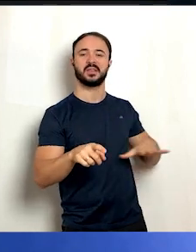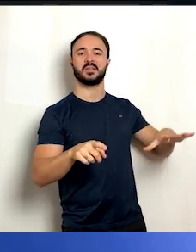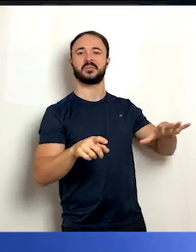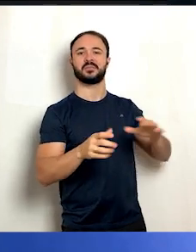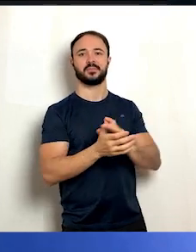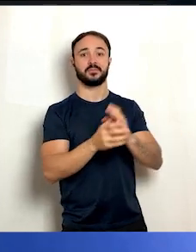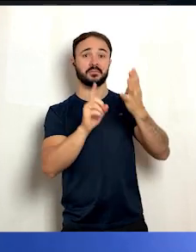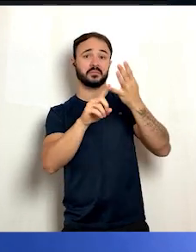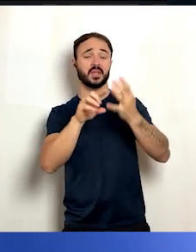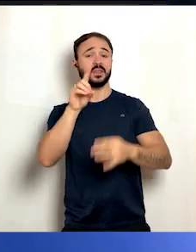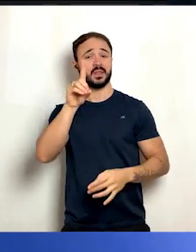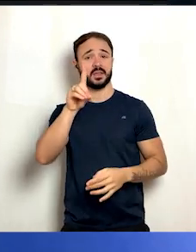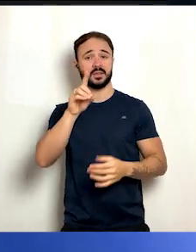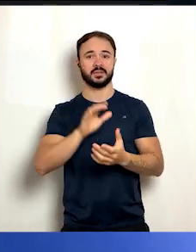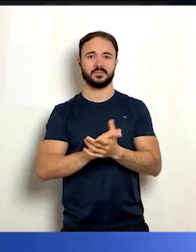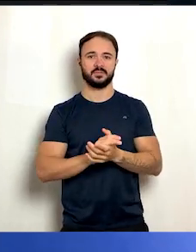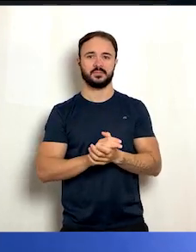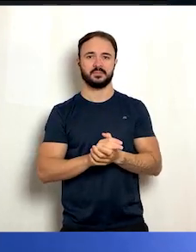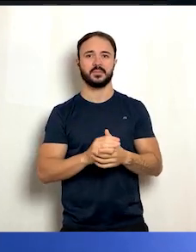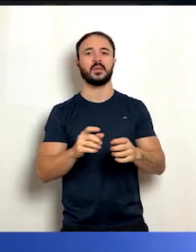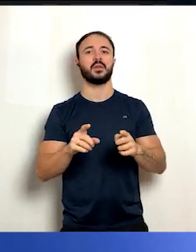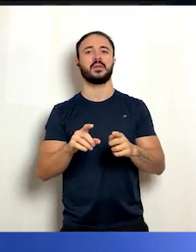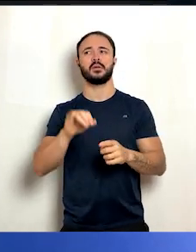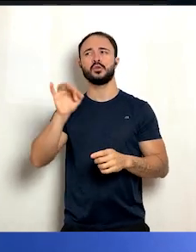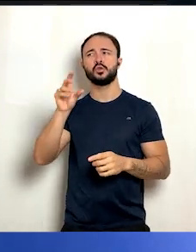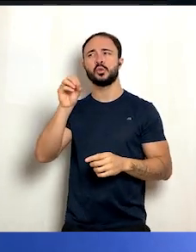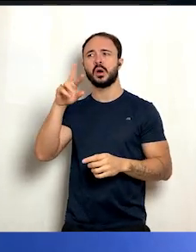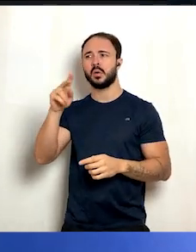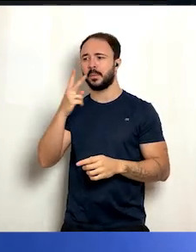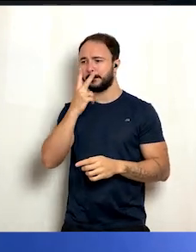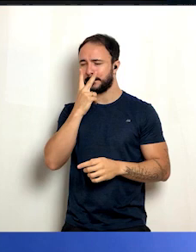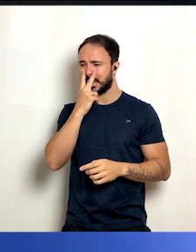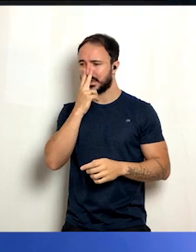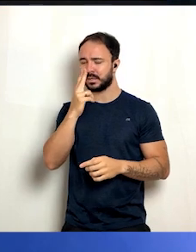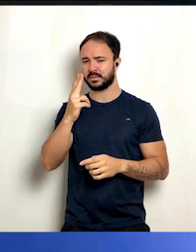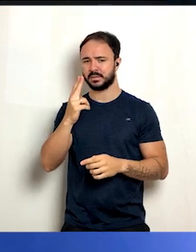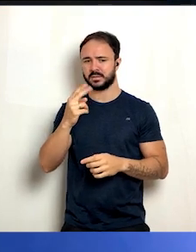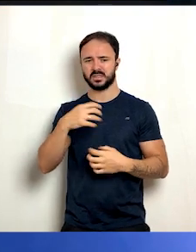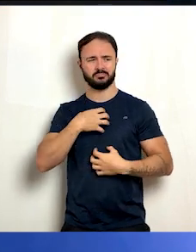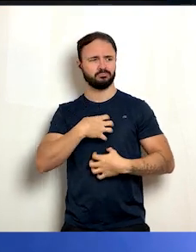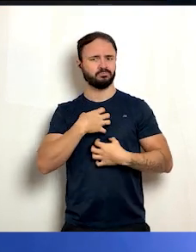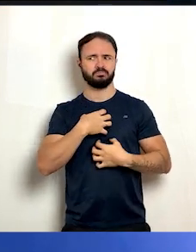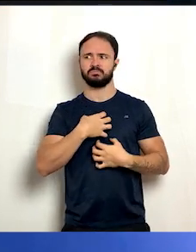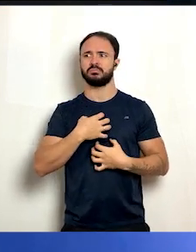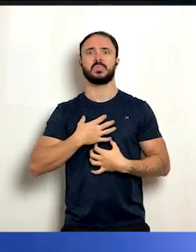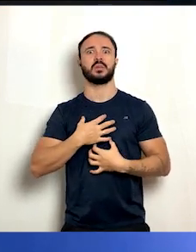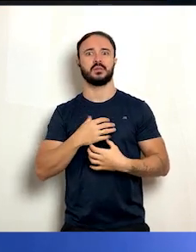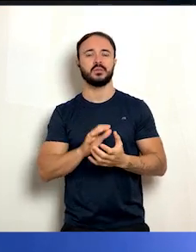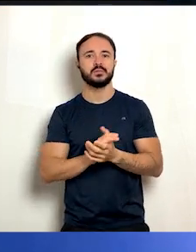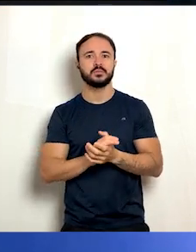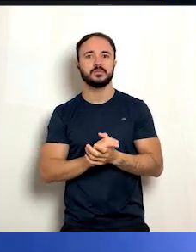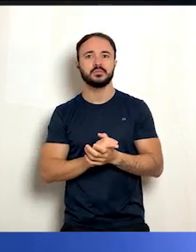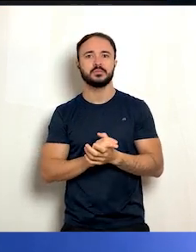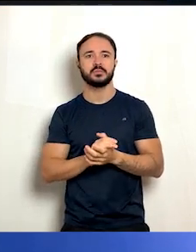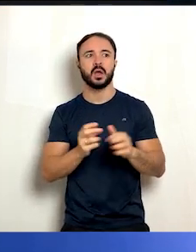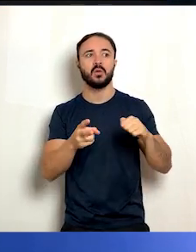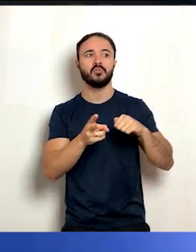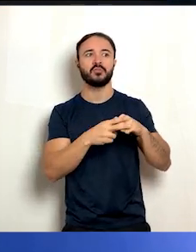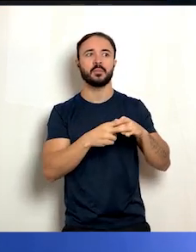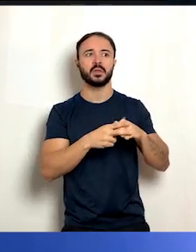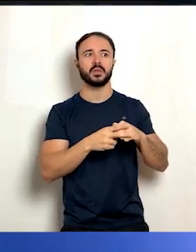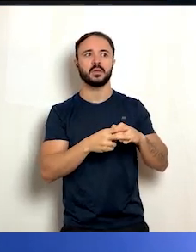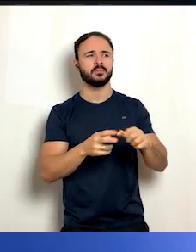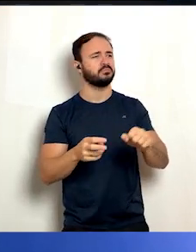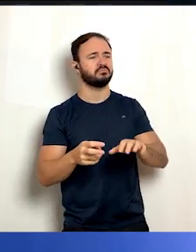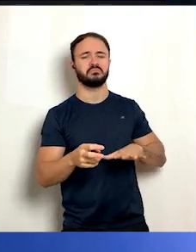na letra D, João parece zangado, temos um verbo de ligação, que é o verbo parecer, e ele não